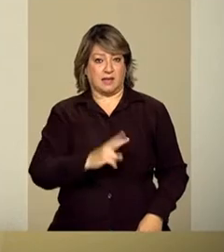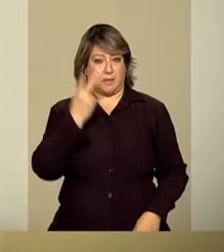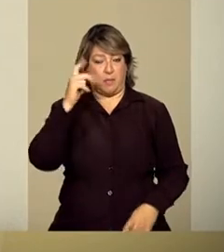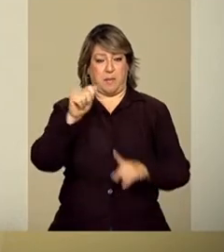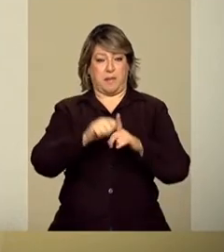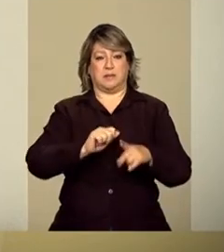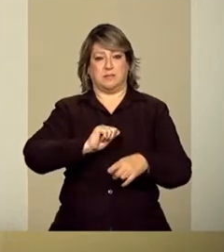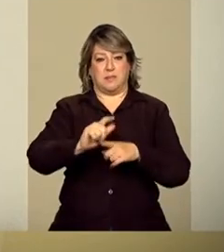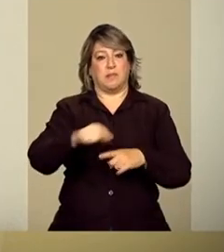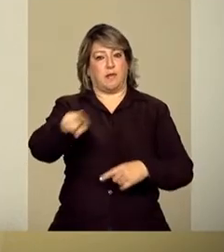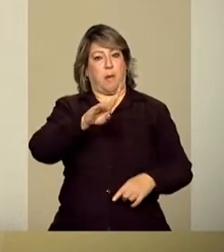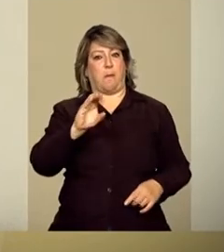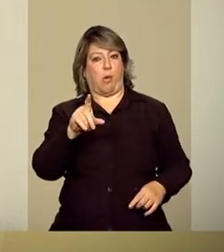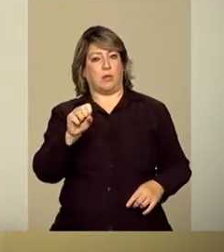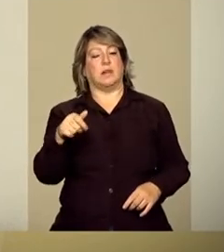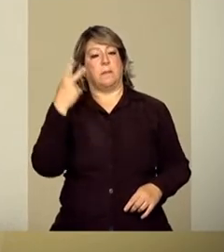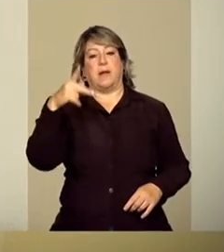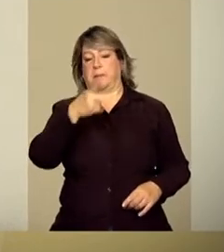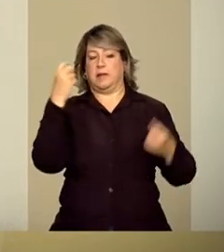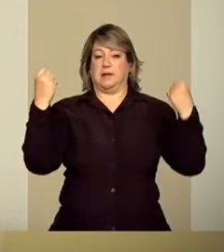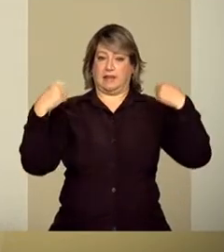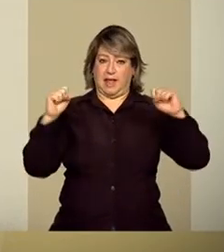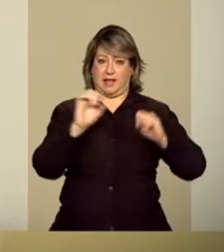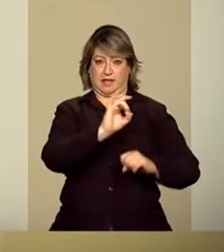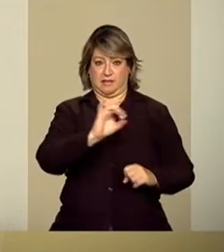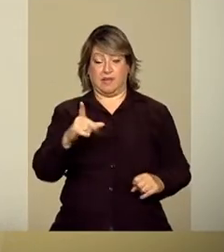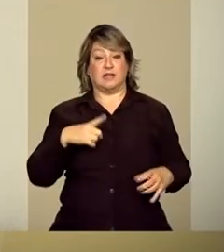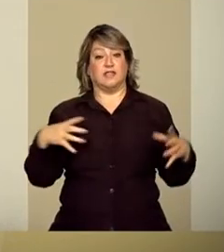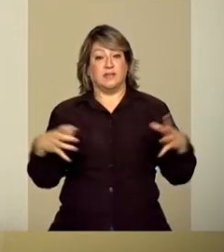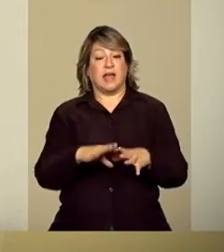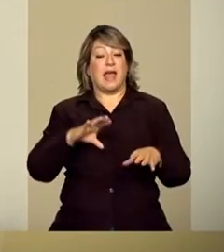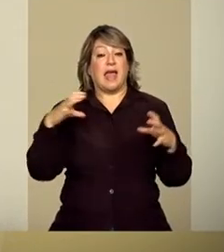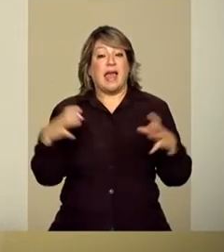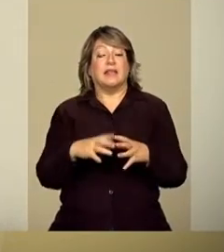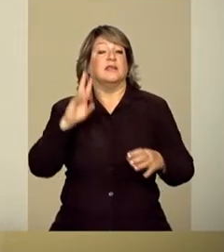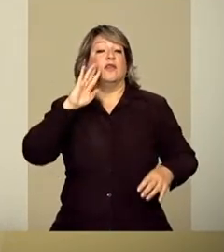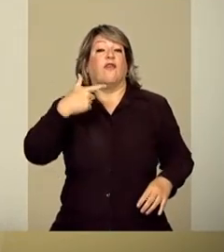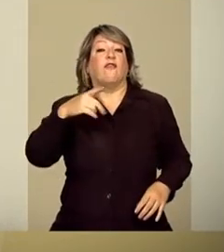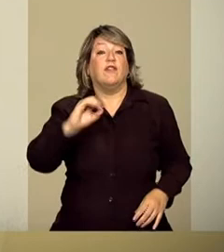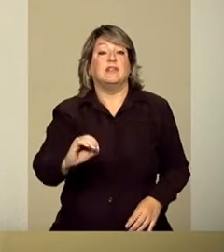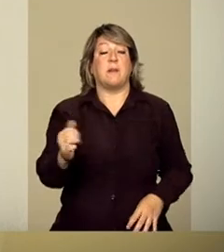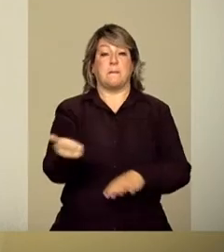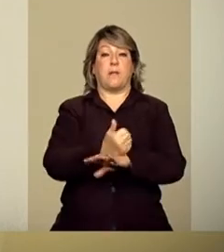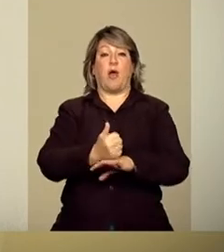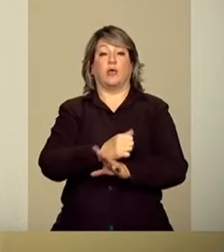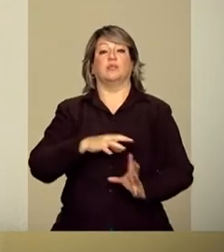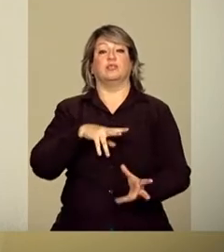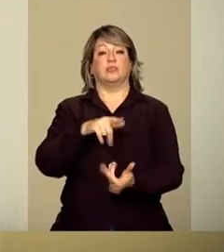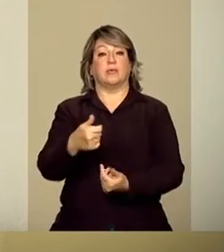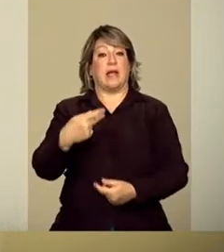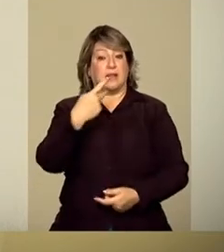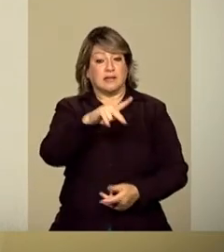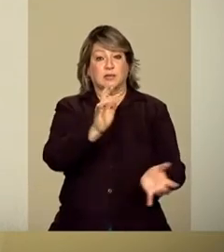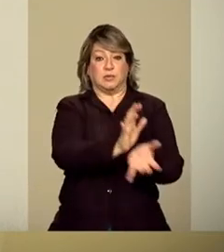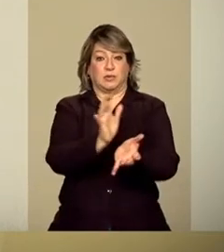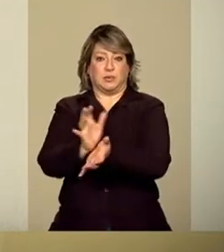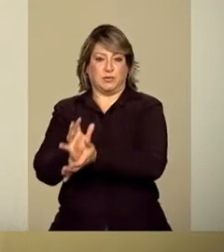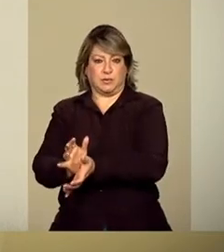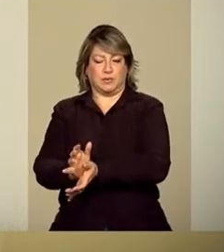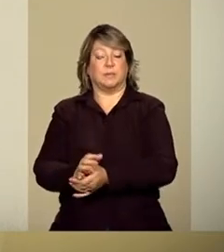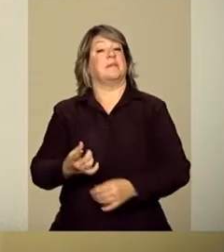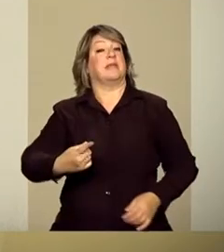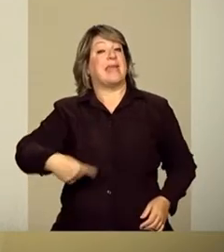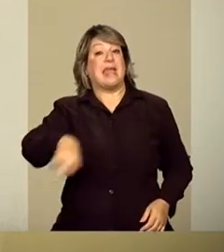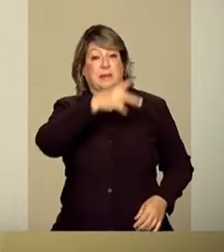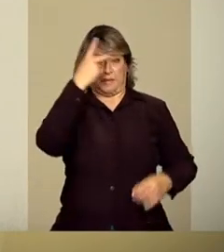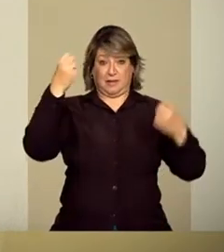de modalidades individuais que estiverem entre os 20 melhores do mundo em suas categorias. Esses atletas